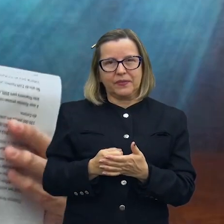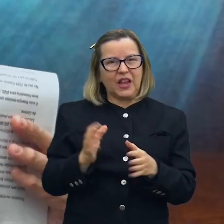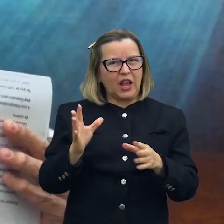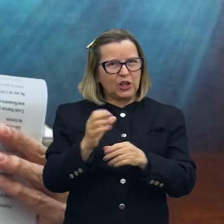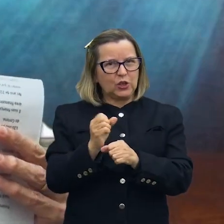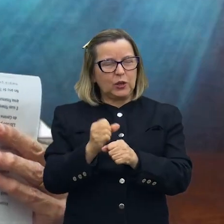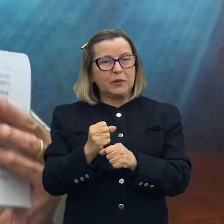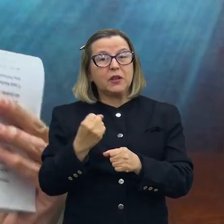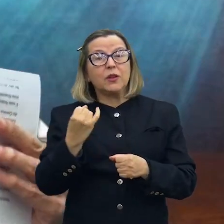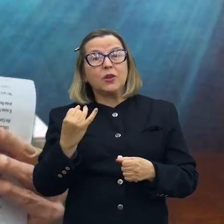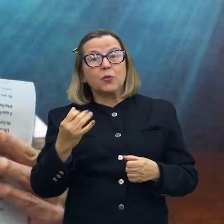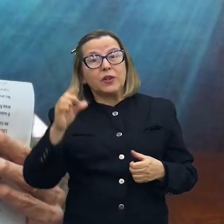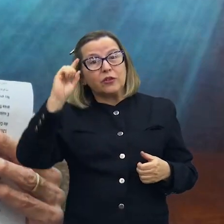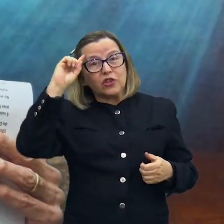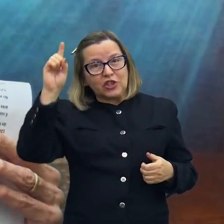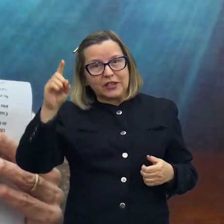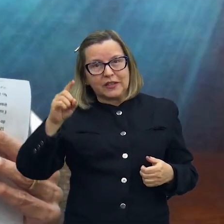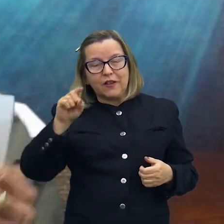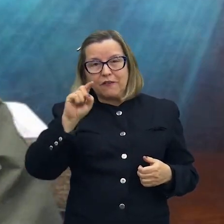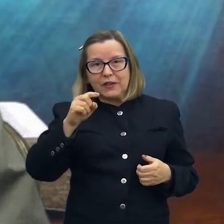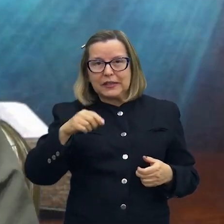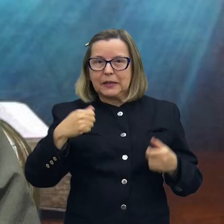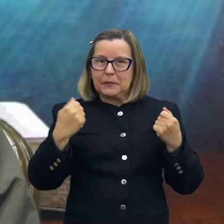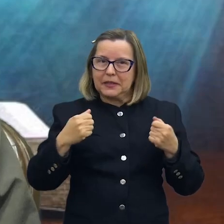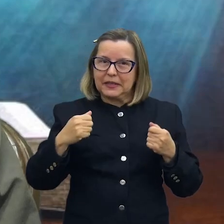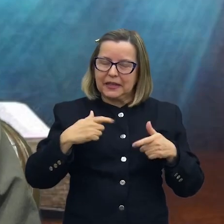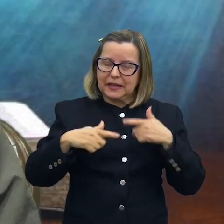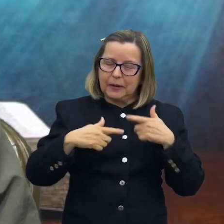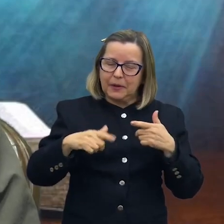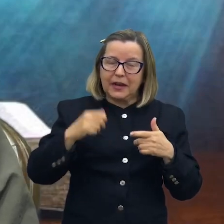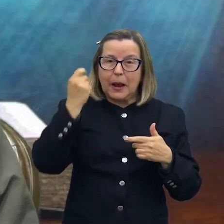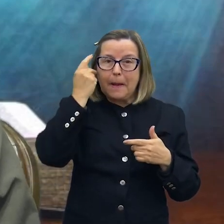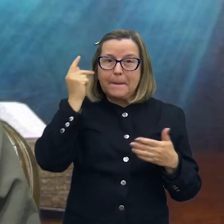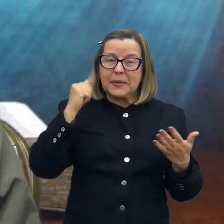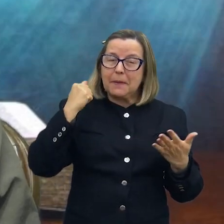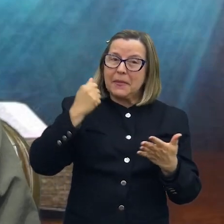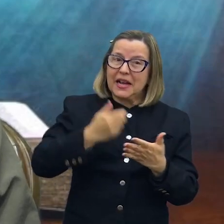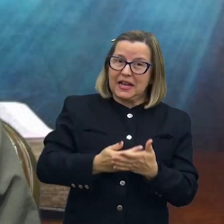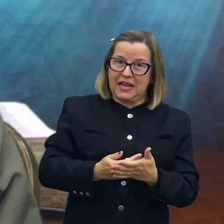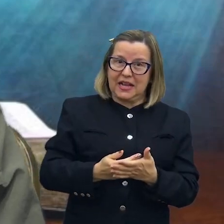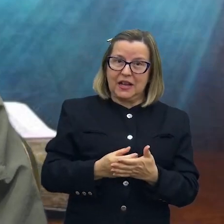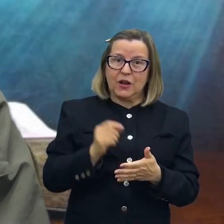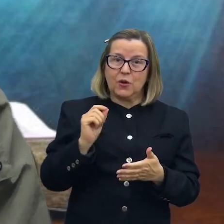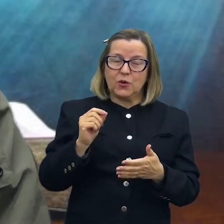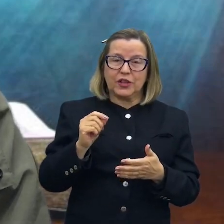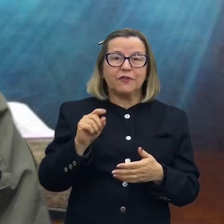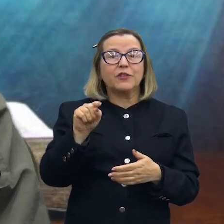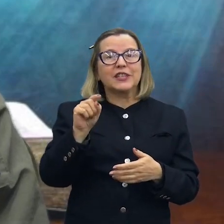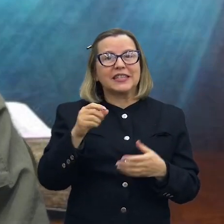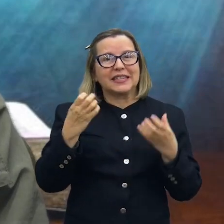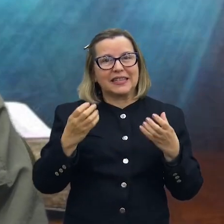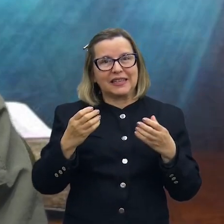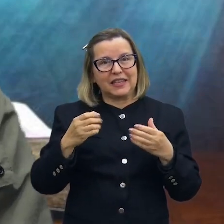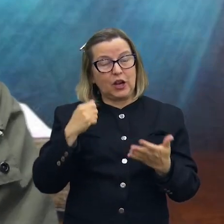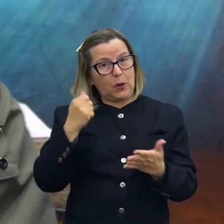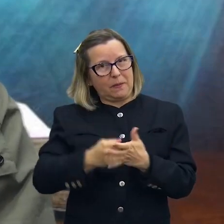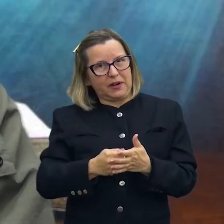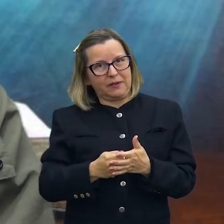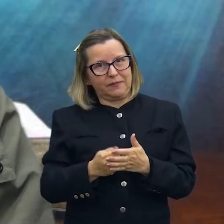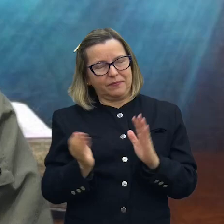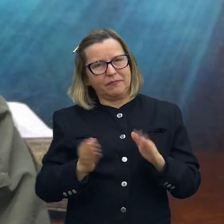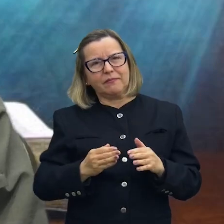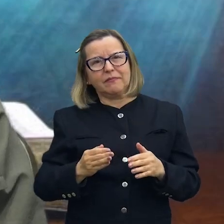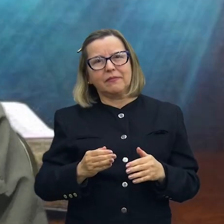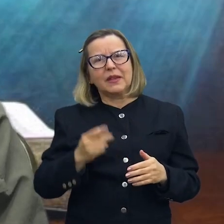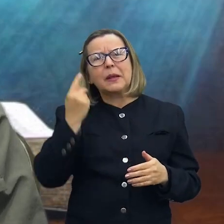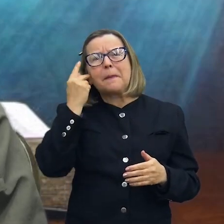Talvez você pare e pense melhor, se vale a pena. Para quê? Para quê? Isso é para